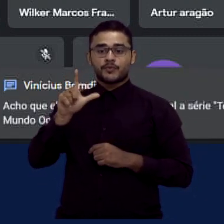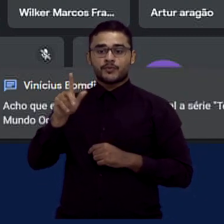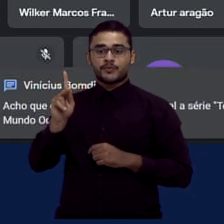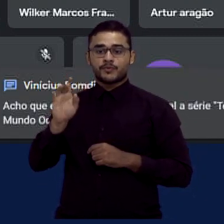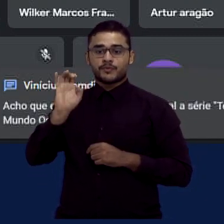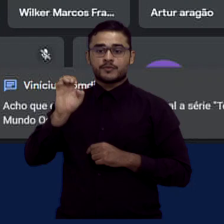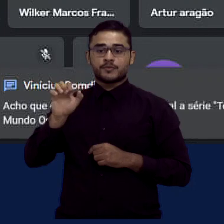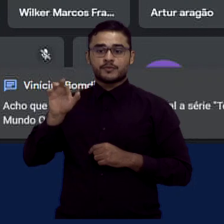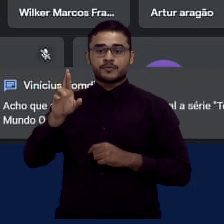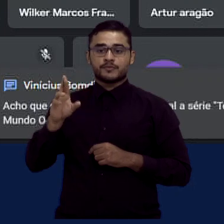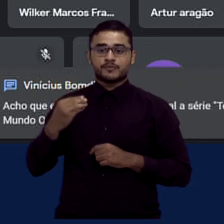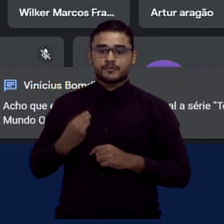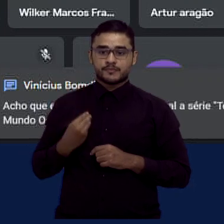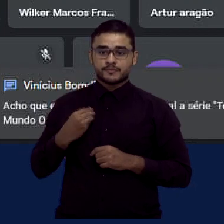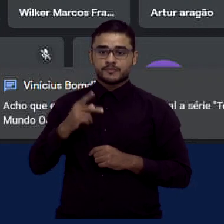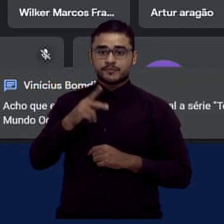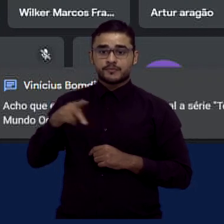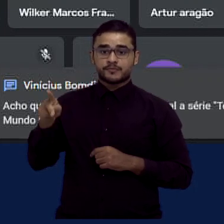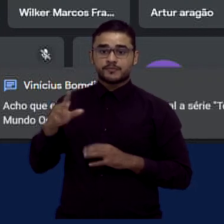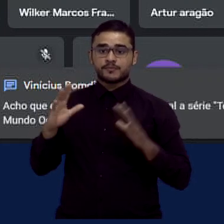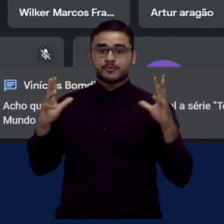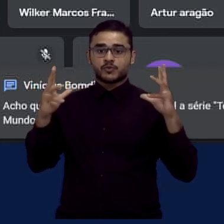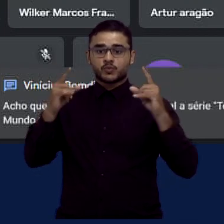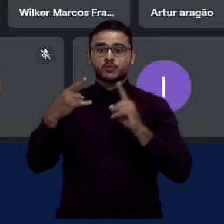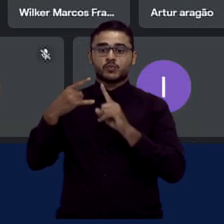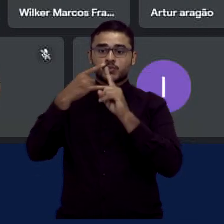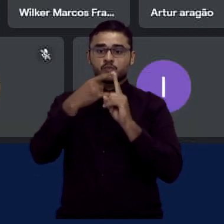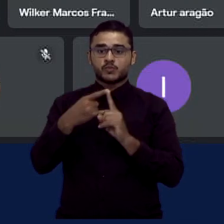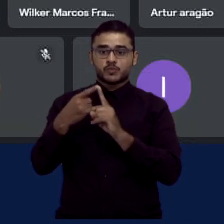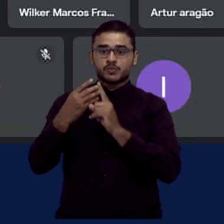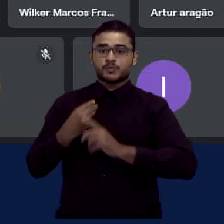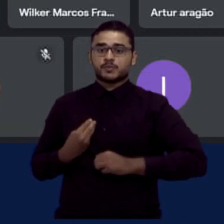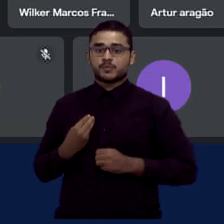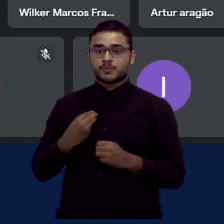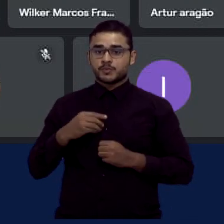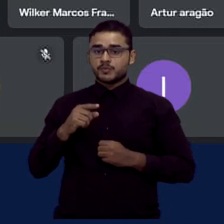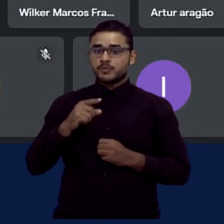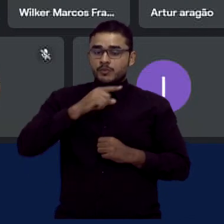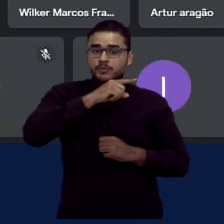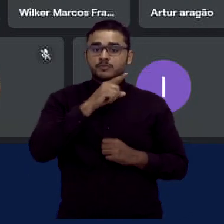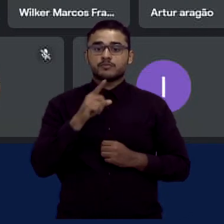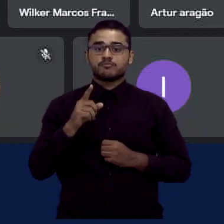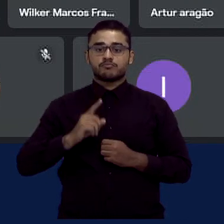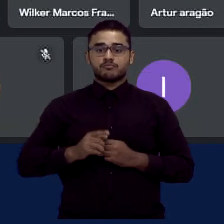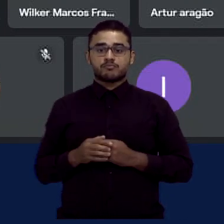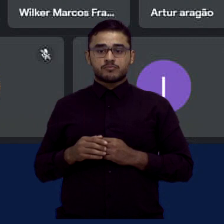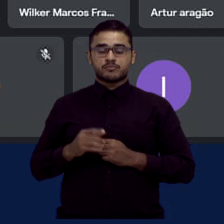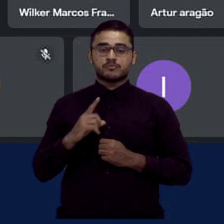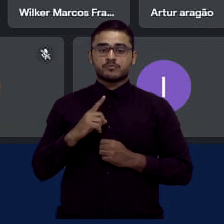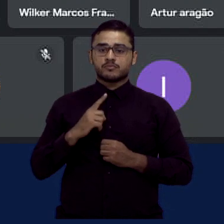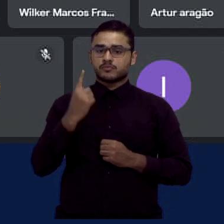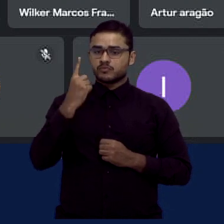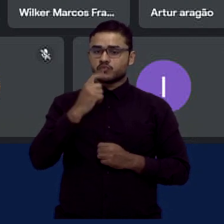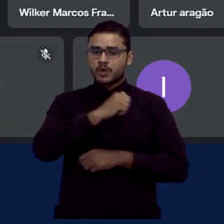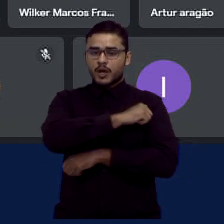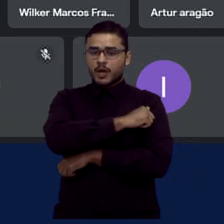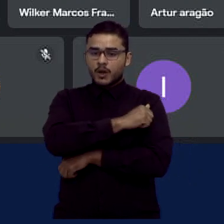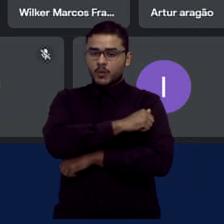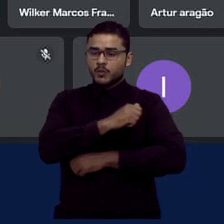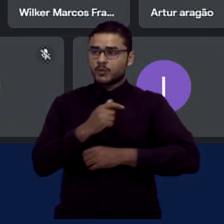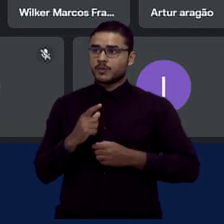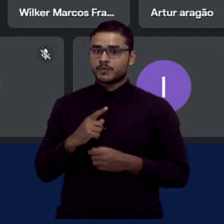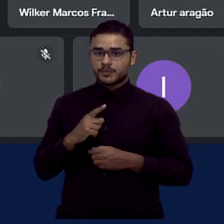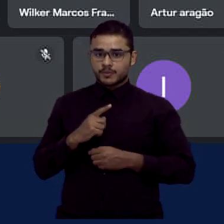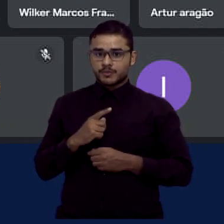e agradece também a presença, como de todos, na verdade, mas porque algum aluno aqui, possivelmente, ou colega,